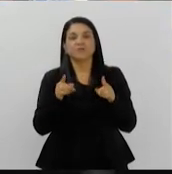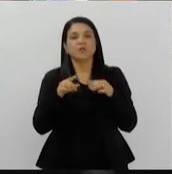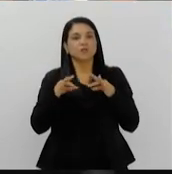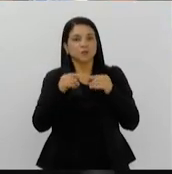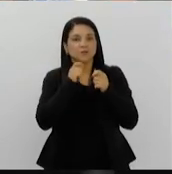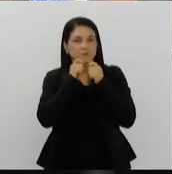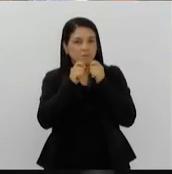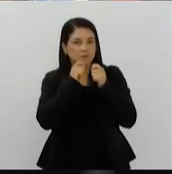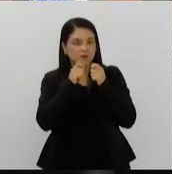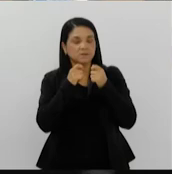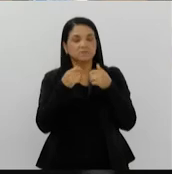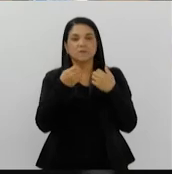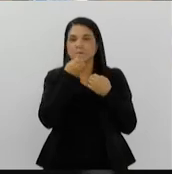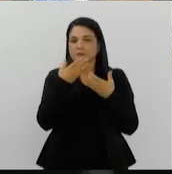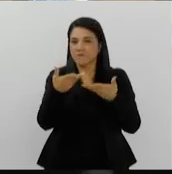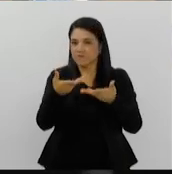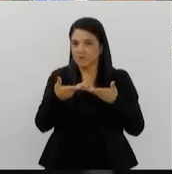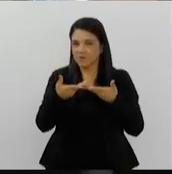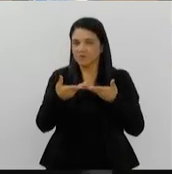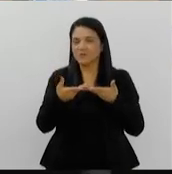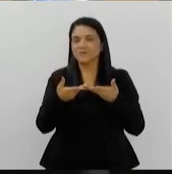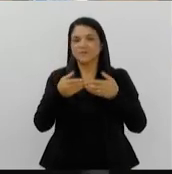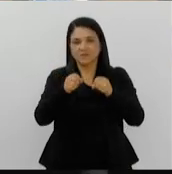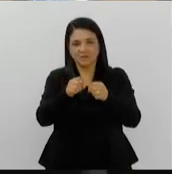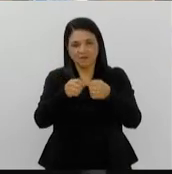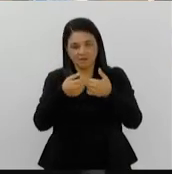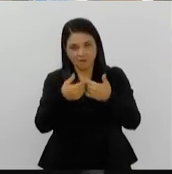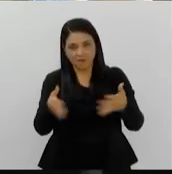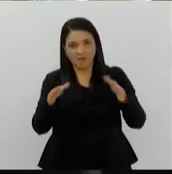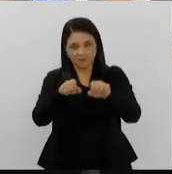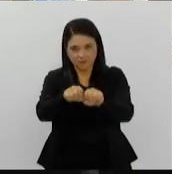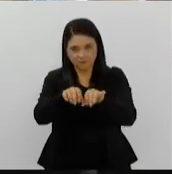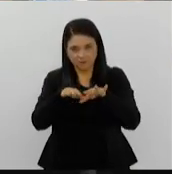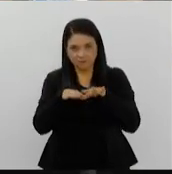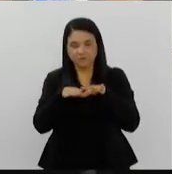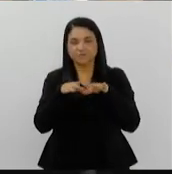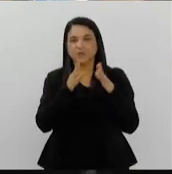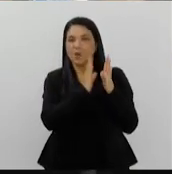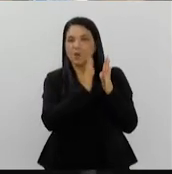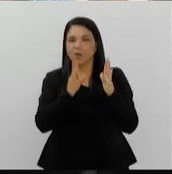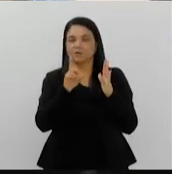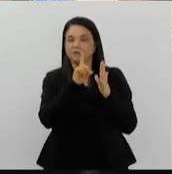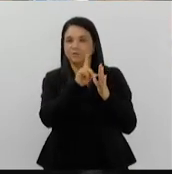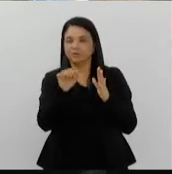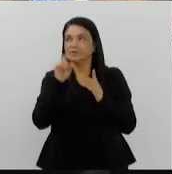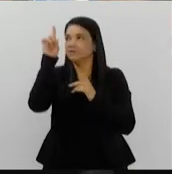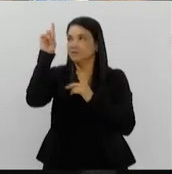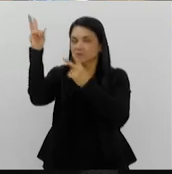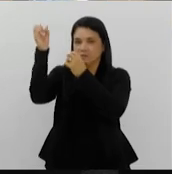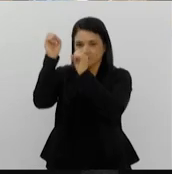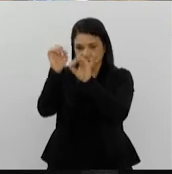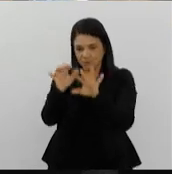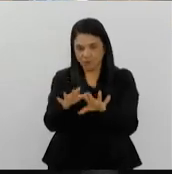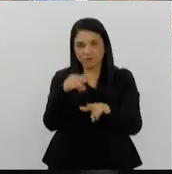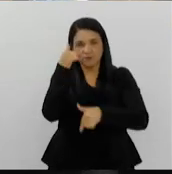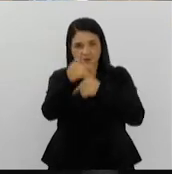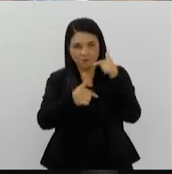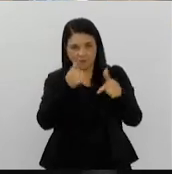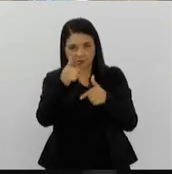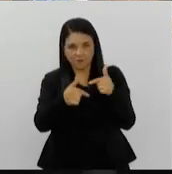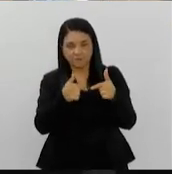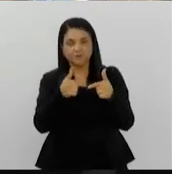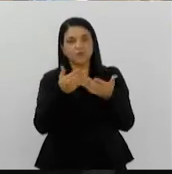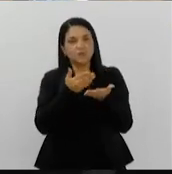bem-vindos. Está reaberta a sessão. Passa-se a ordem do dia. Que Papai do Céu abençoe mais um dia de trabalho da gente. Eu gostaria